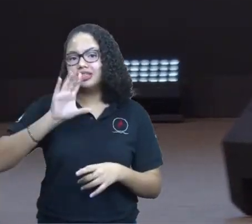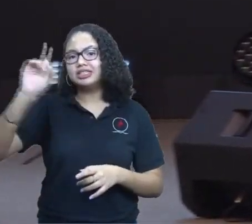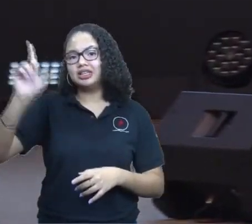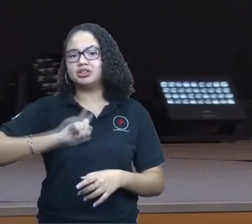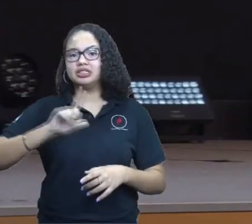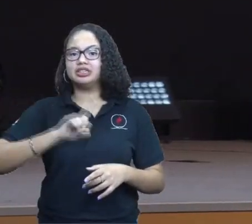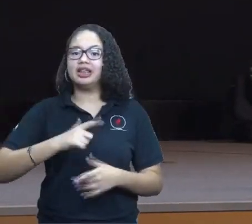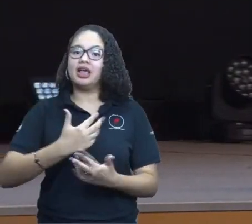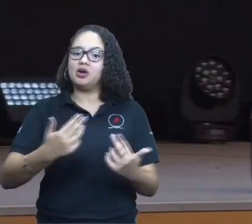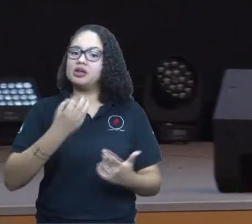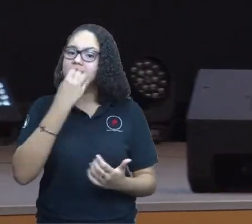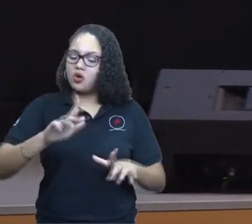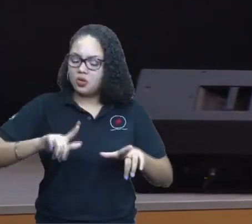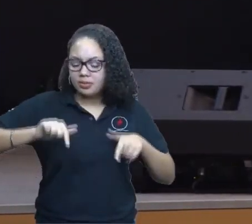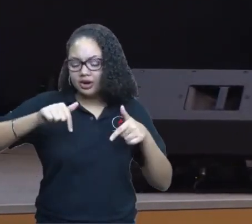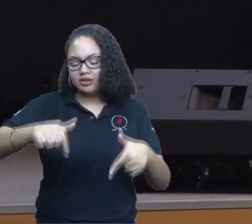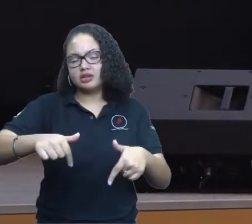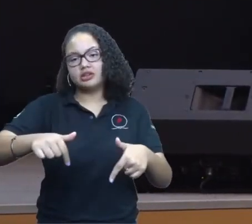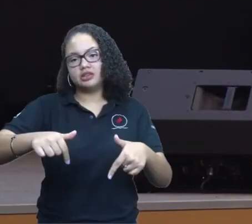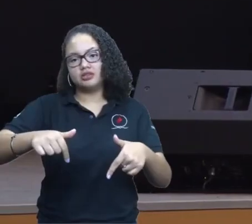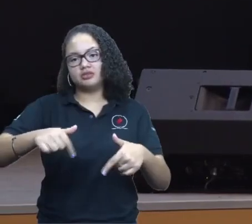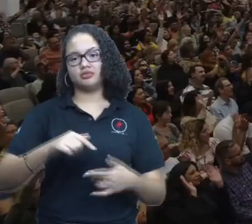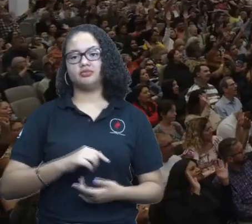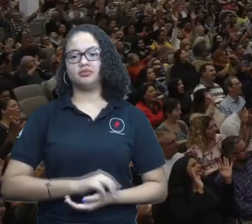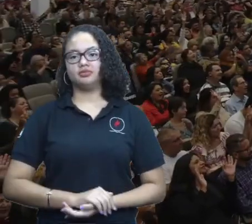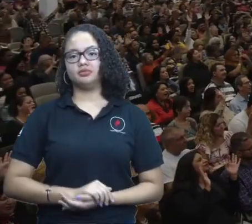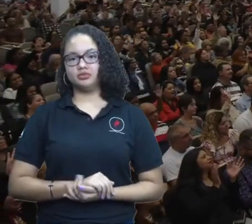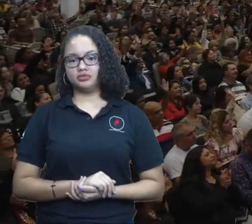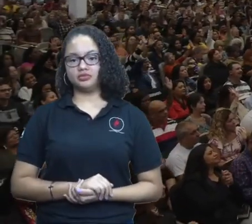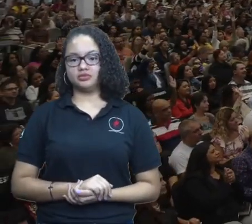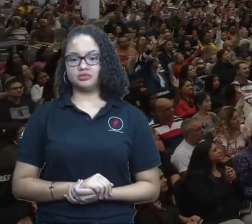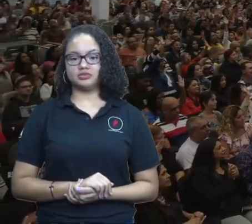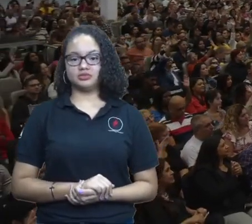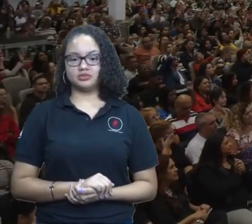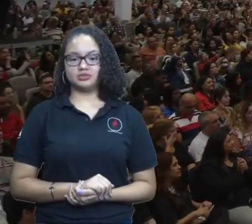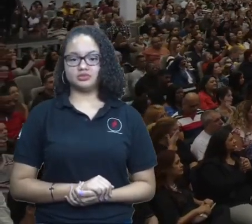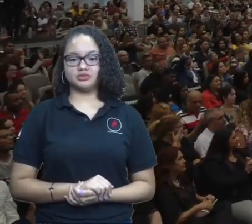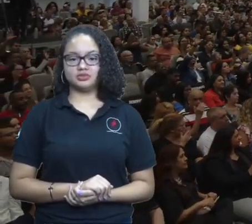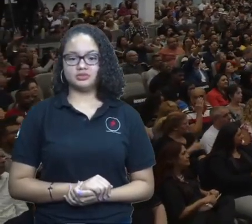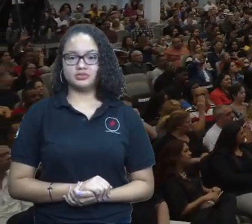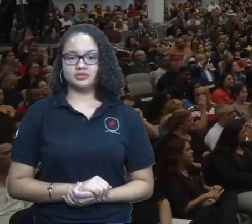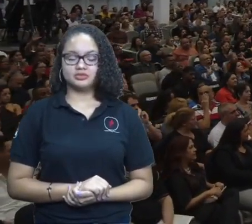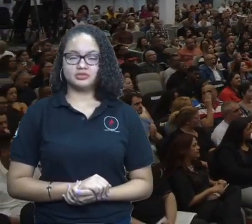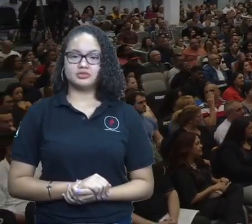uma coisa boa para fazer aleluia